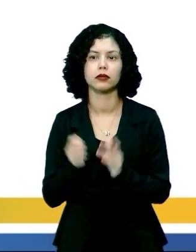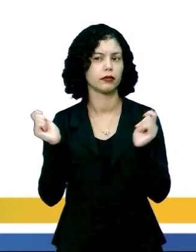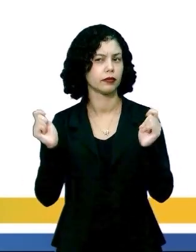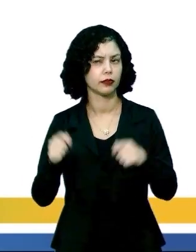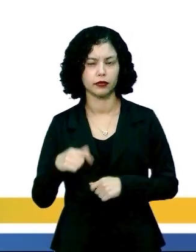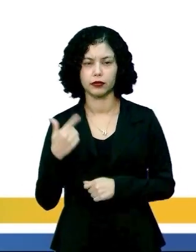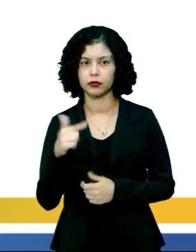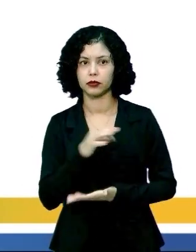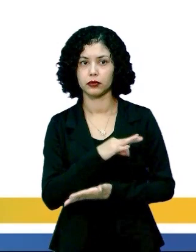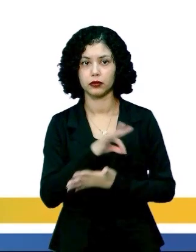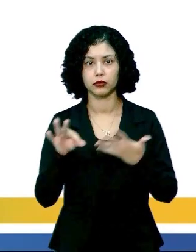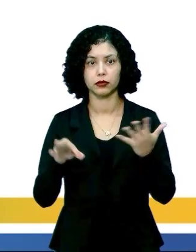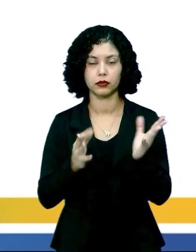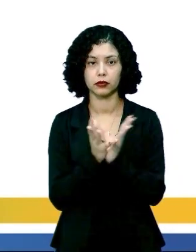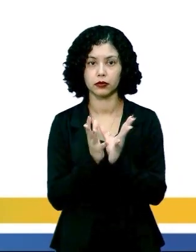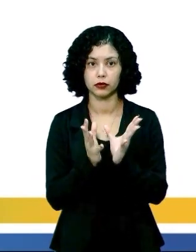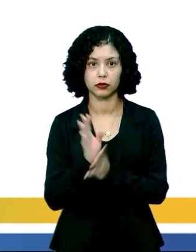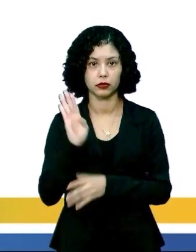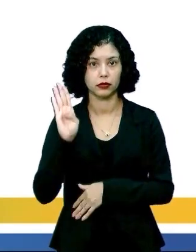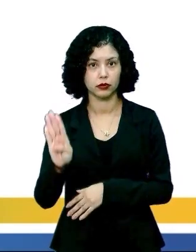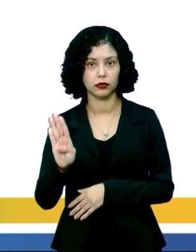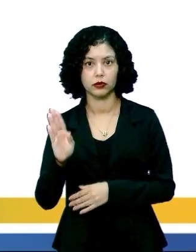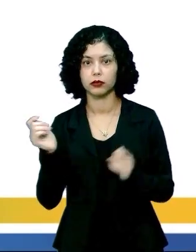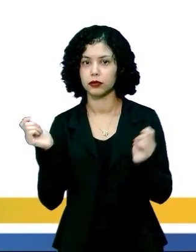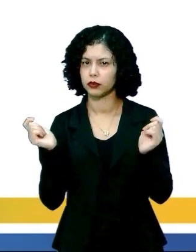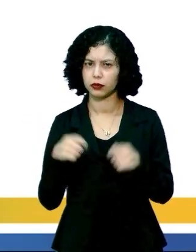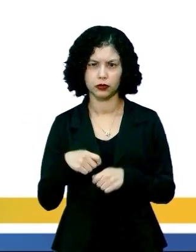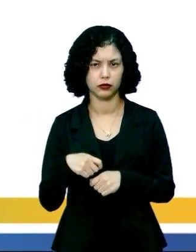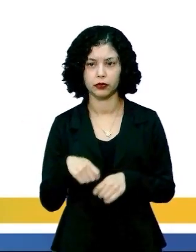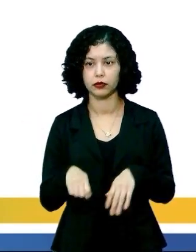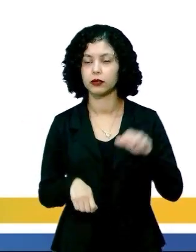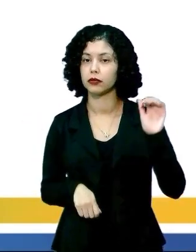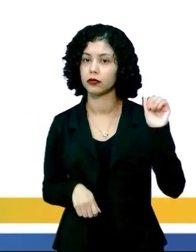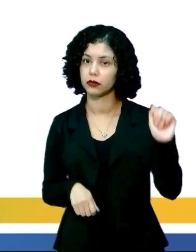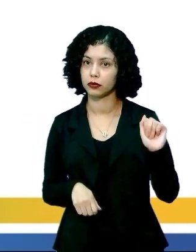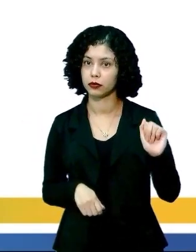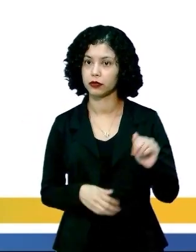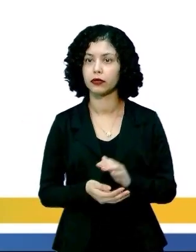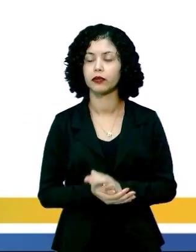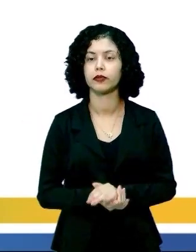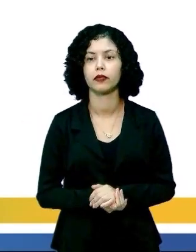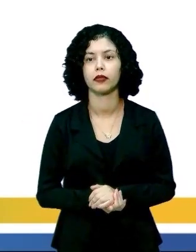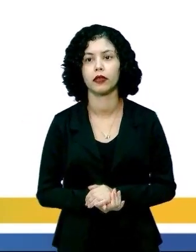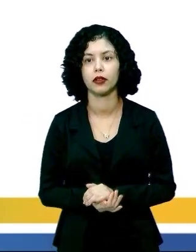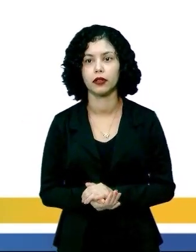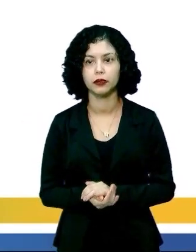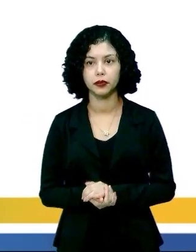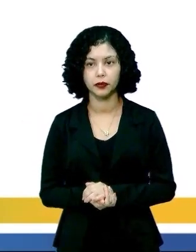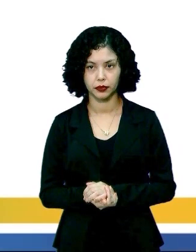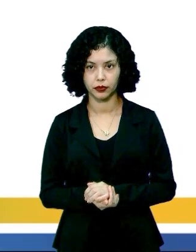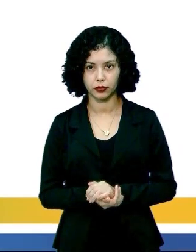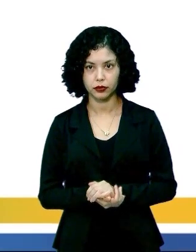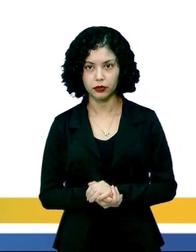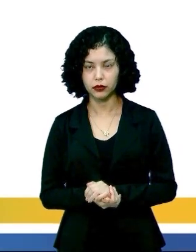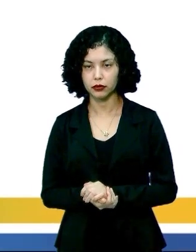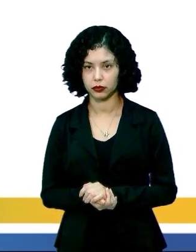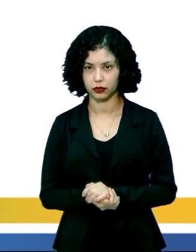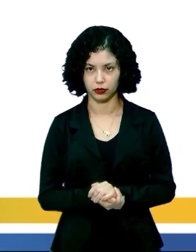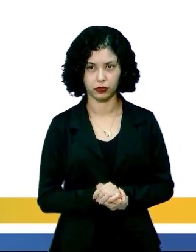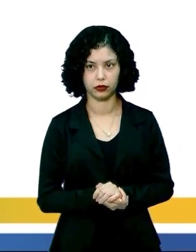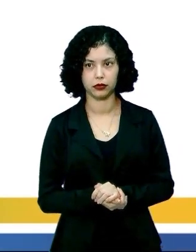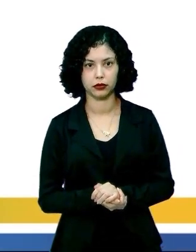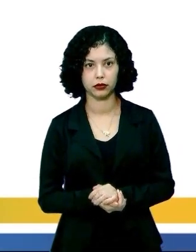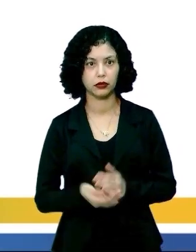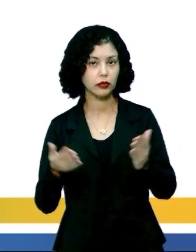da função, pois não há nenhum elemento no conjunto B que não possua um correspondente